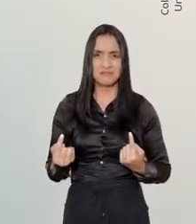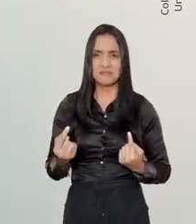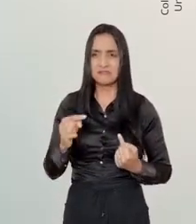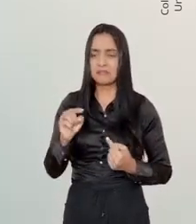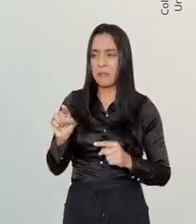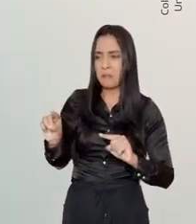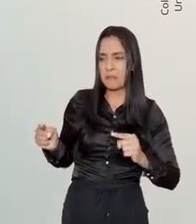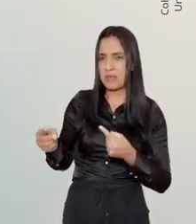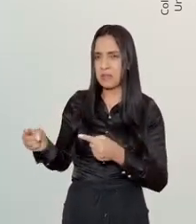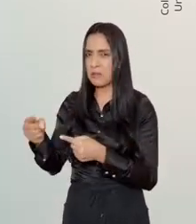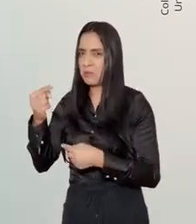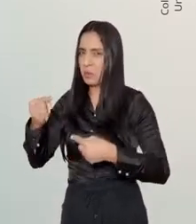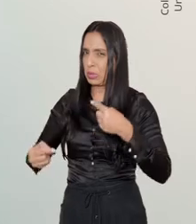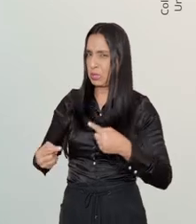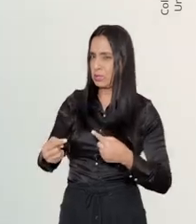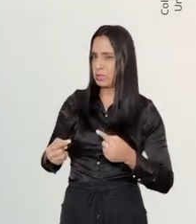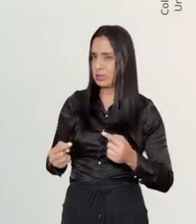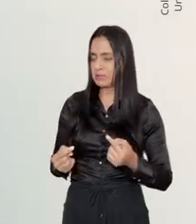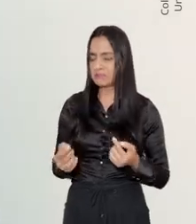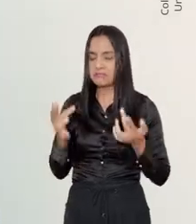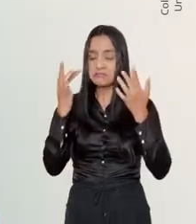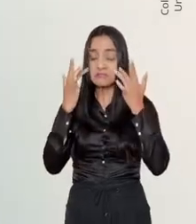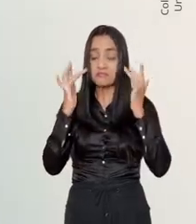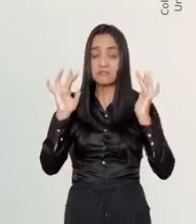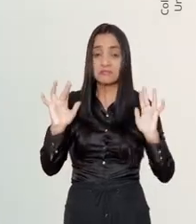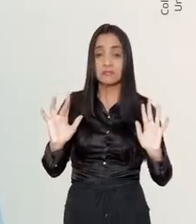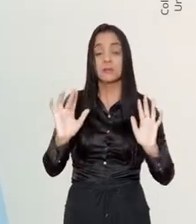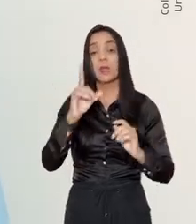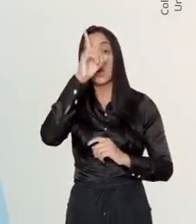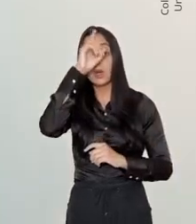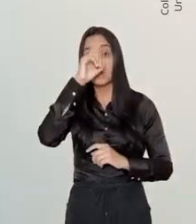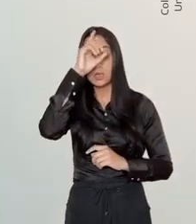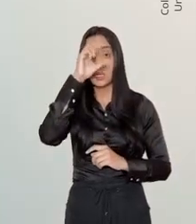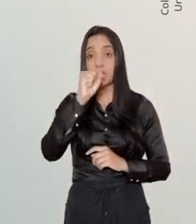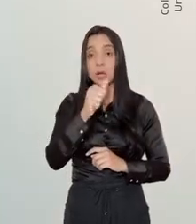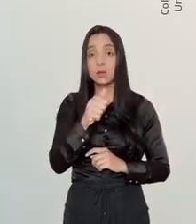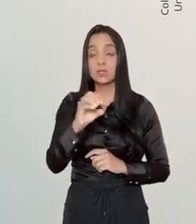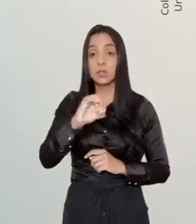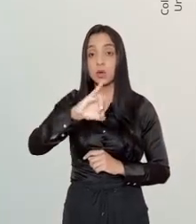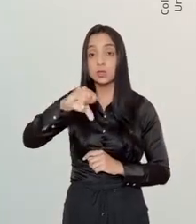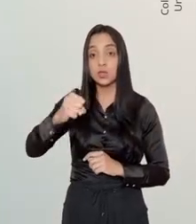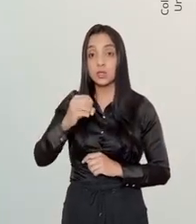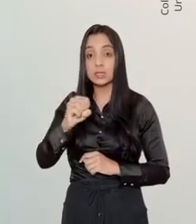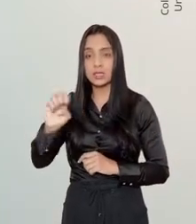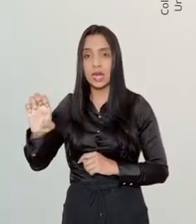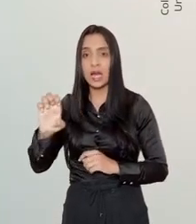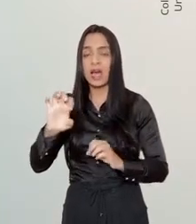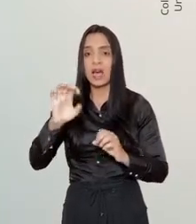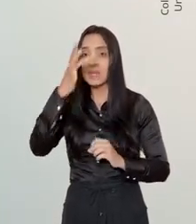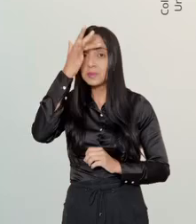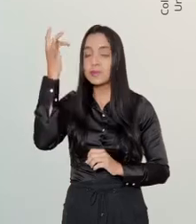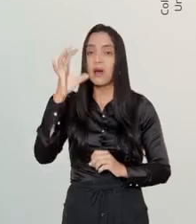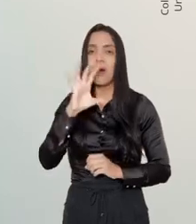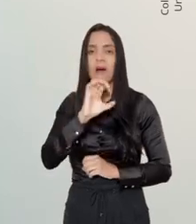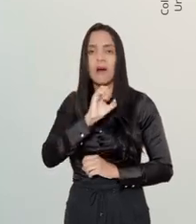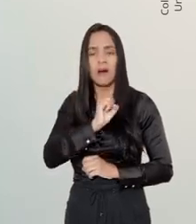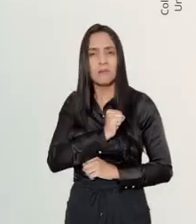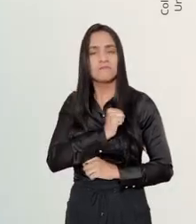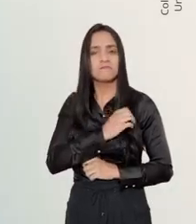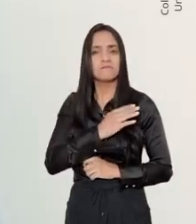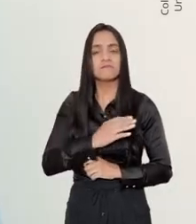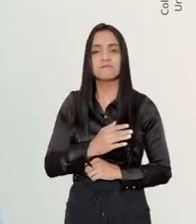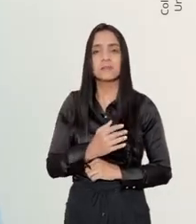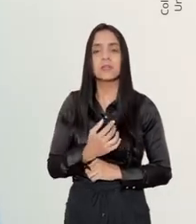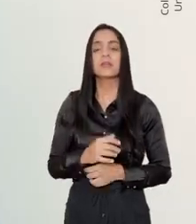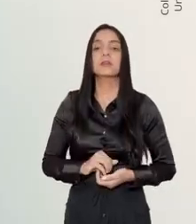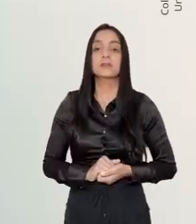é algum tipo de perseguição política. Prefiro não pensar dessa forma. O Hospital São José mora no coração de muita gente.